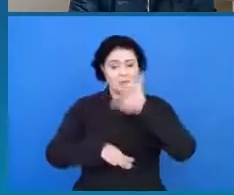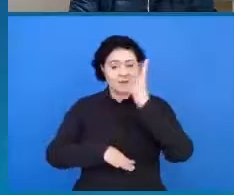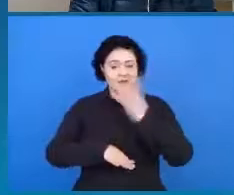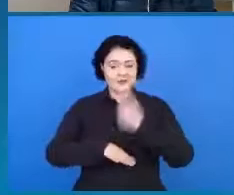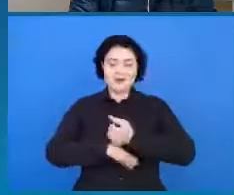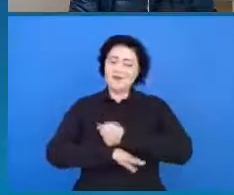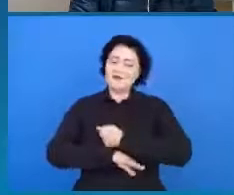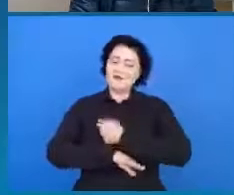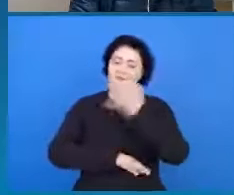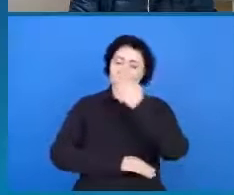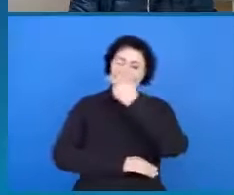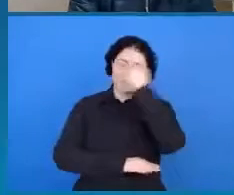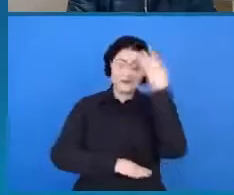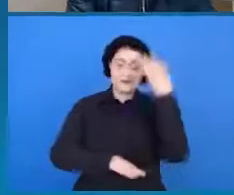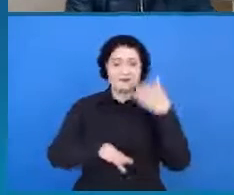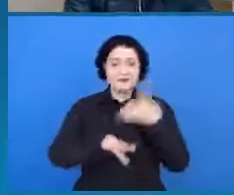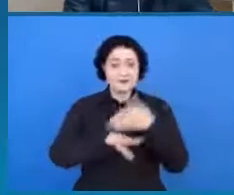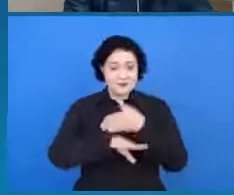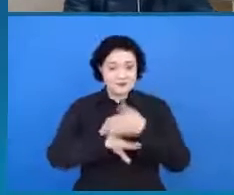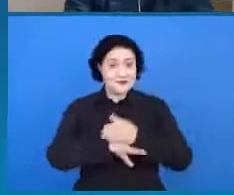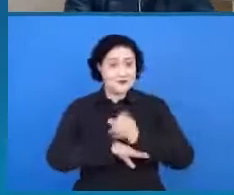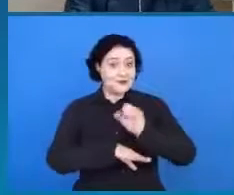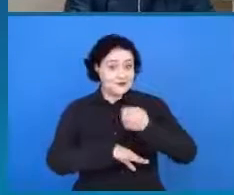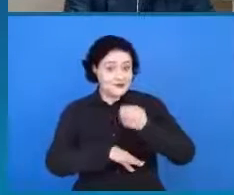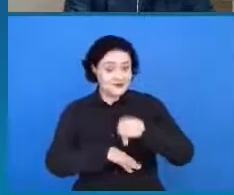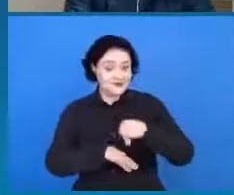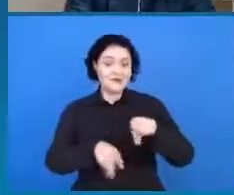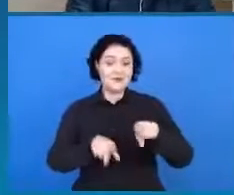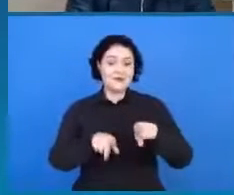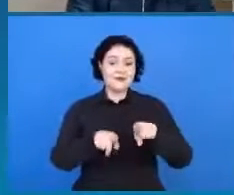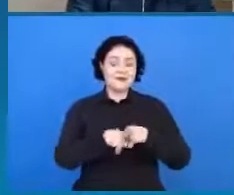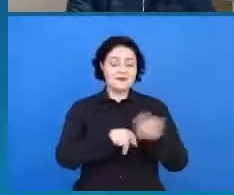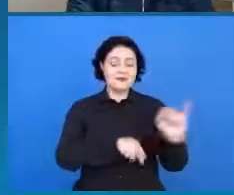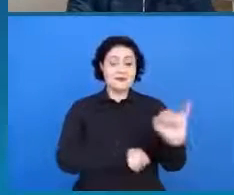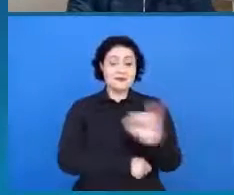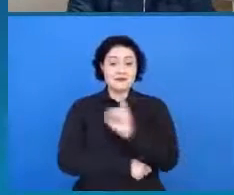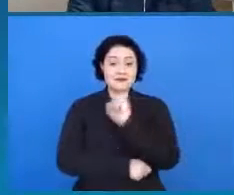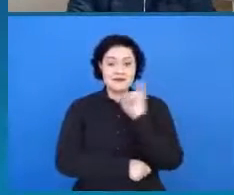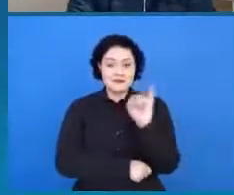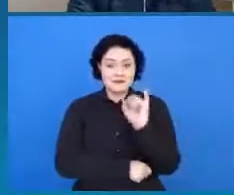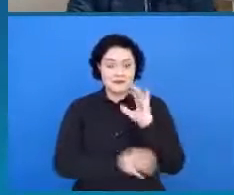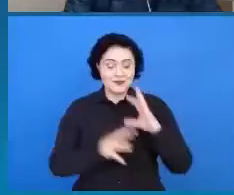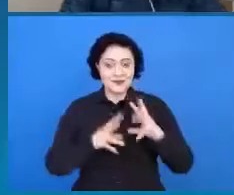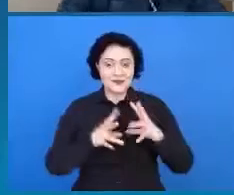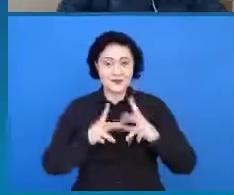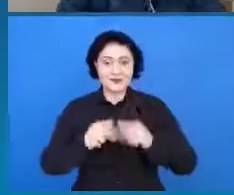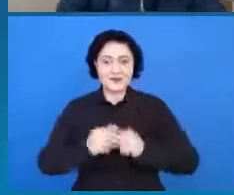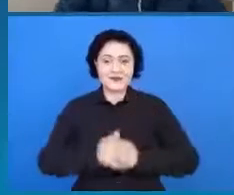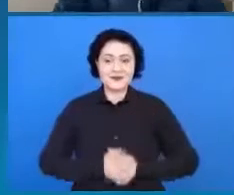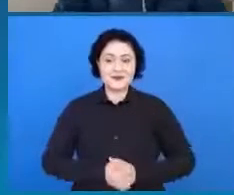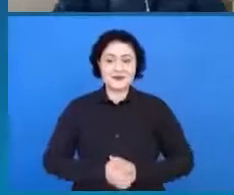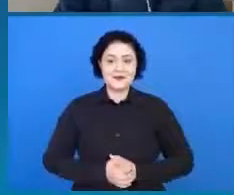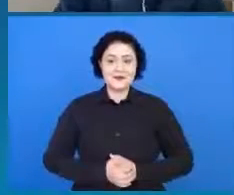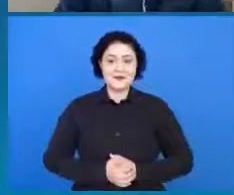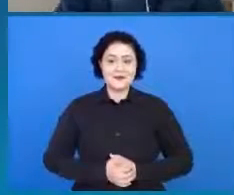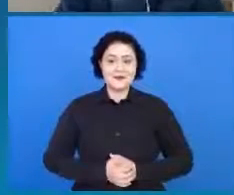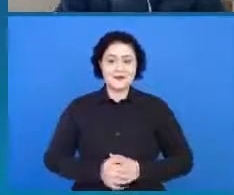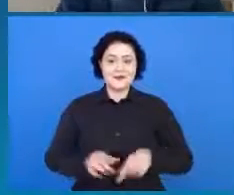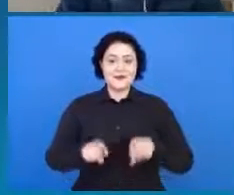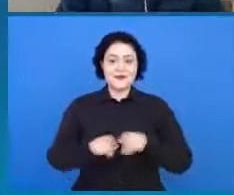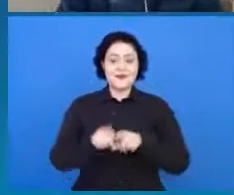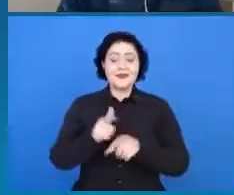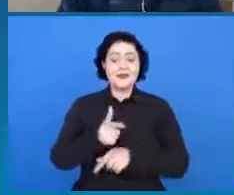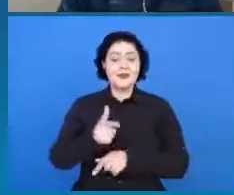de muitas pessoas que têm uma importância relevante em tudo isso a outra ocasião eu fui num